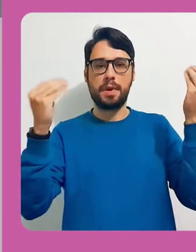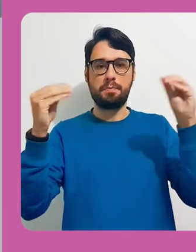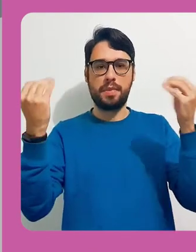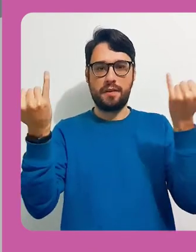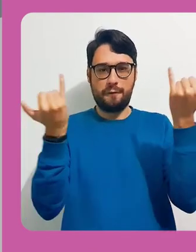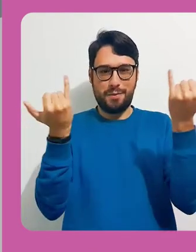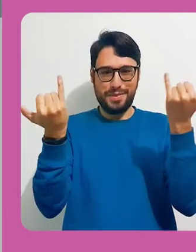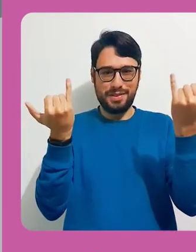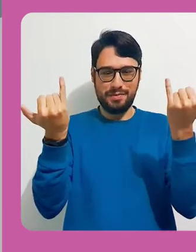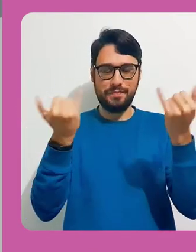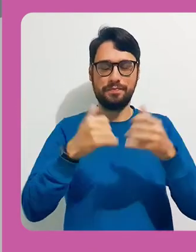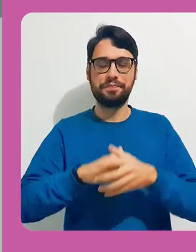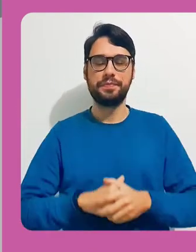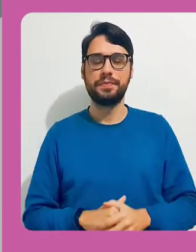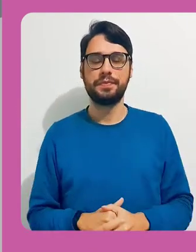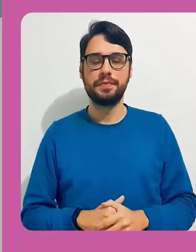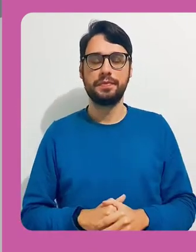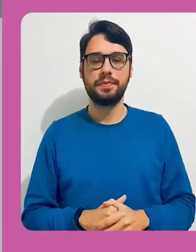né, alterar